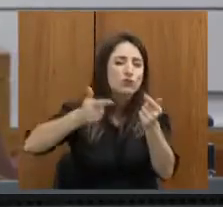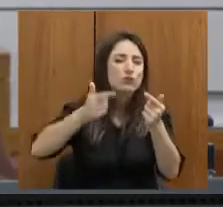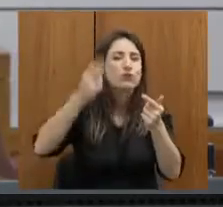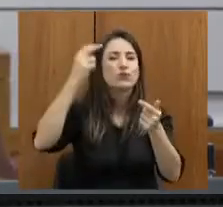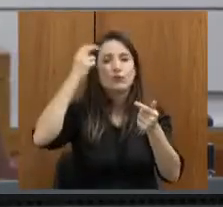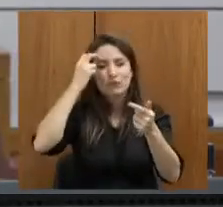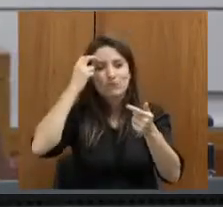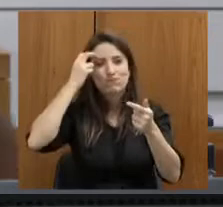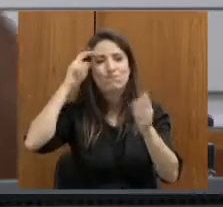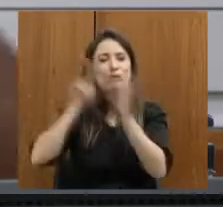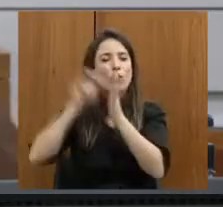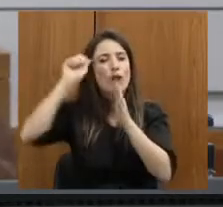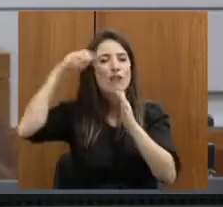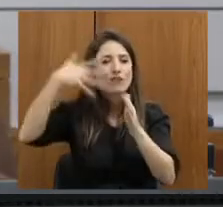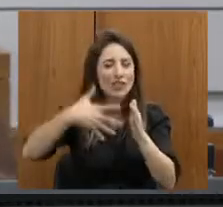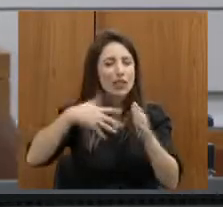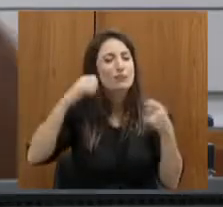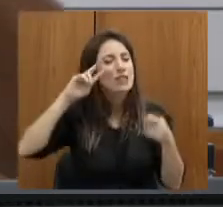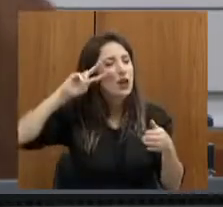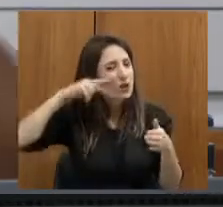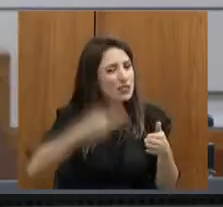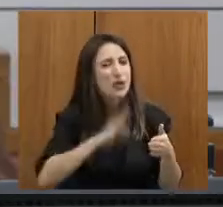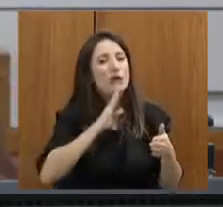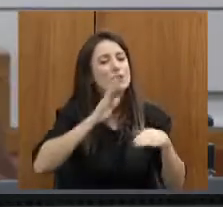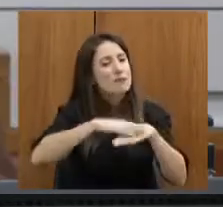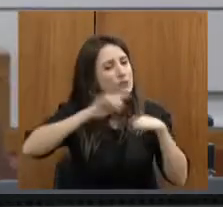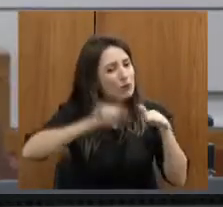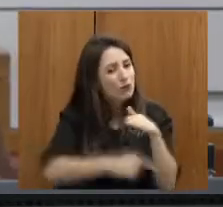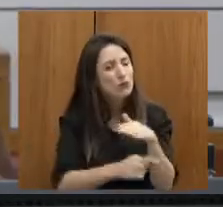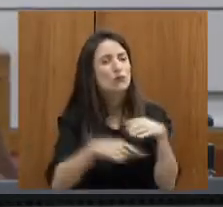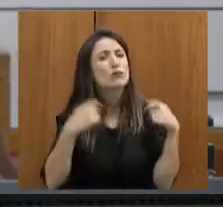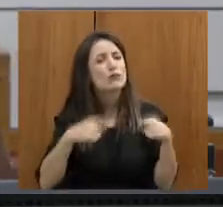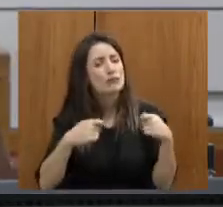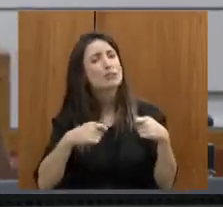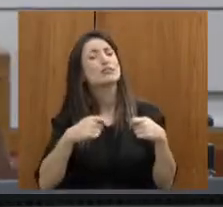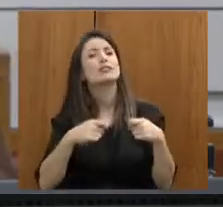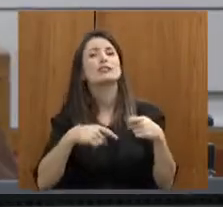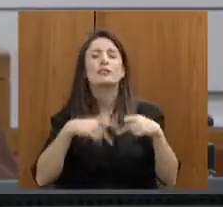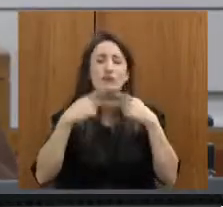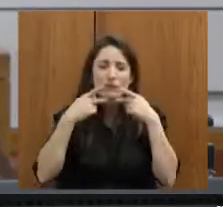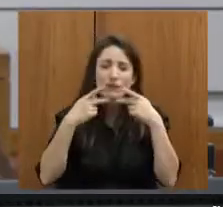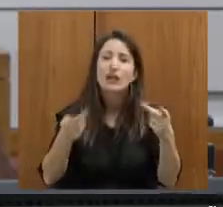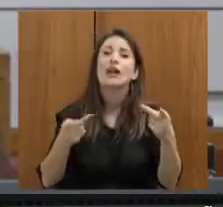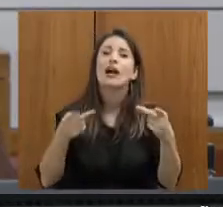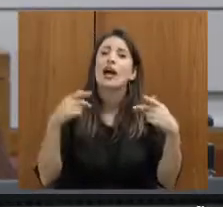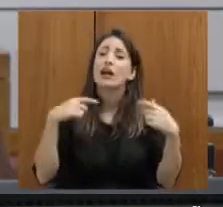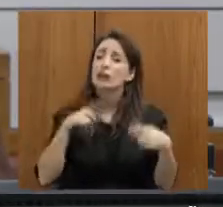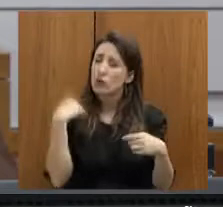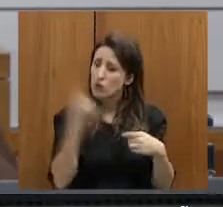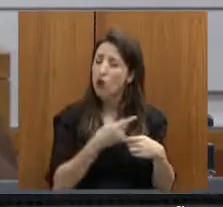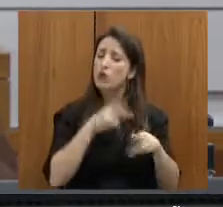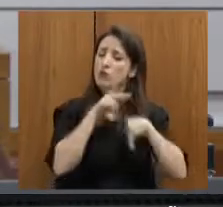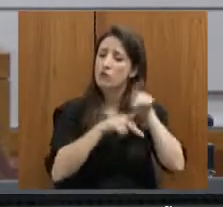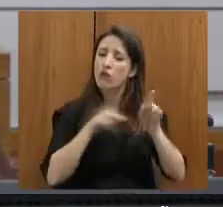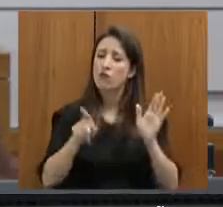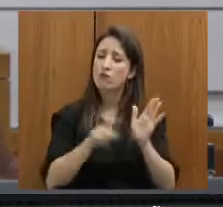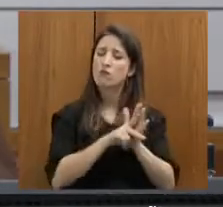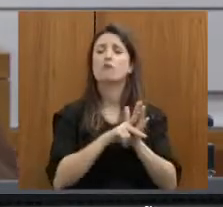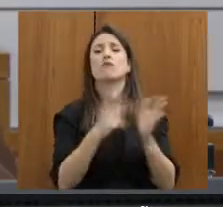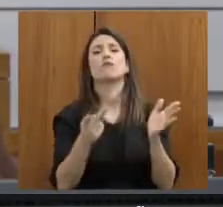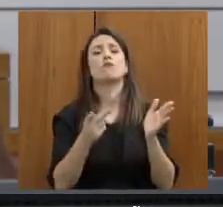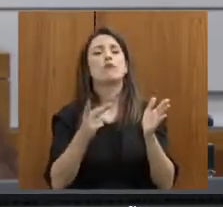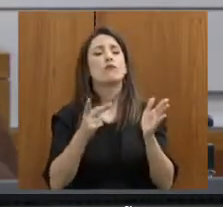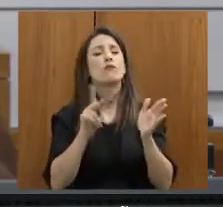traga isso na nossa língua na nossa linguagem que a gente para se dizer povo diz tanto povo de terreiro povo macumbeiro